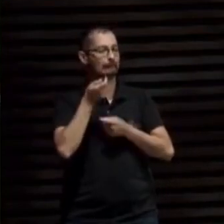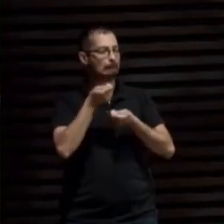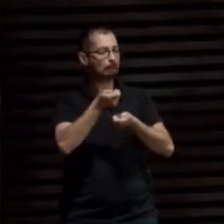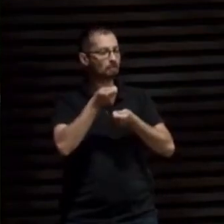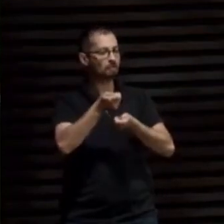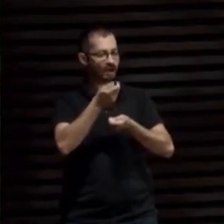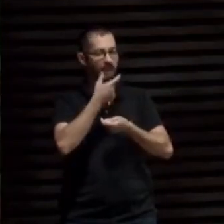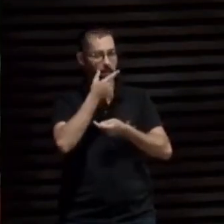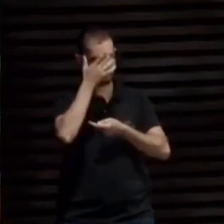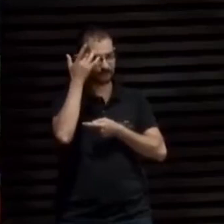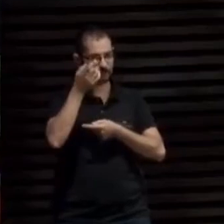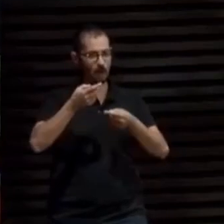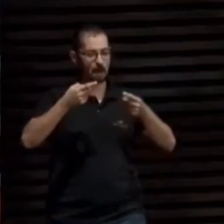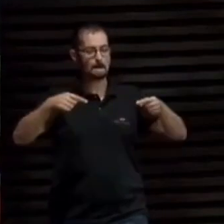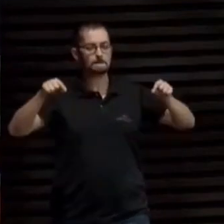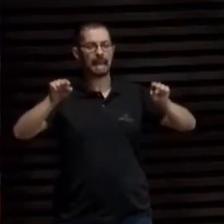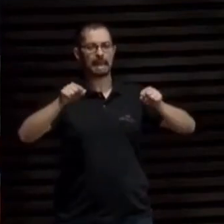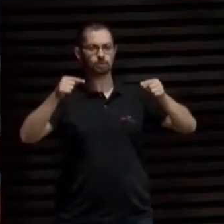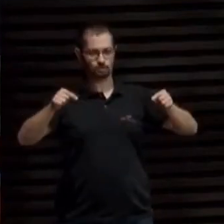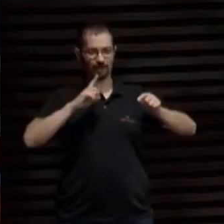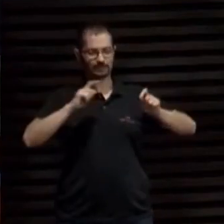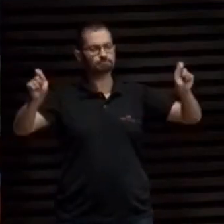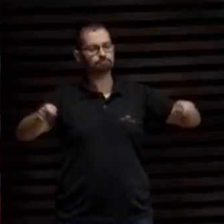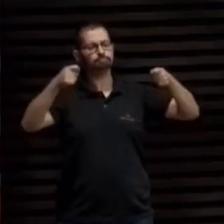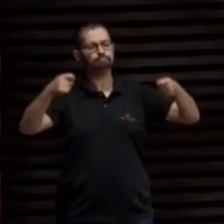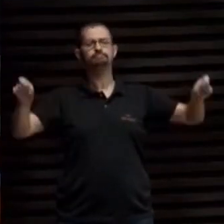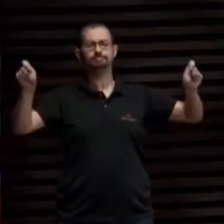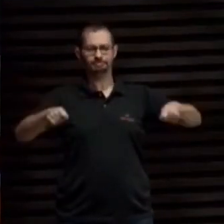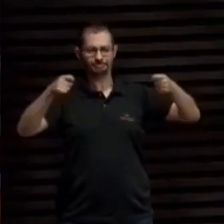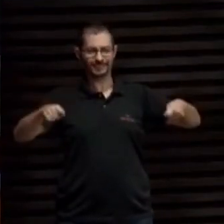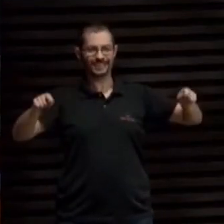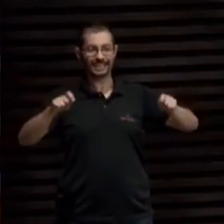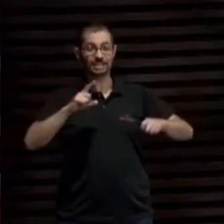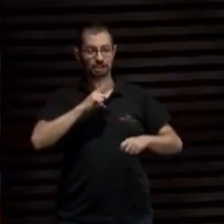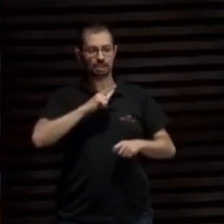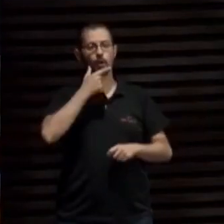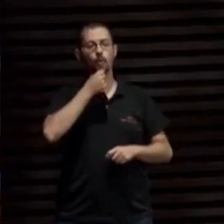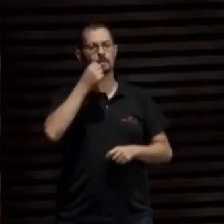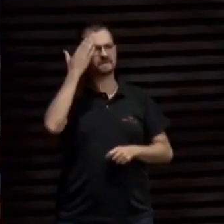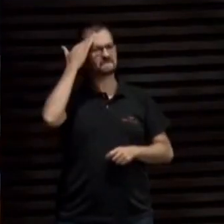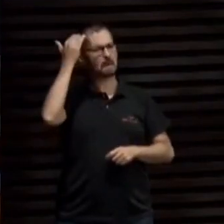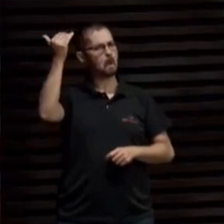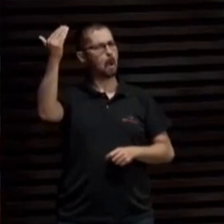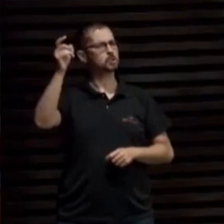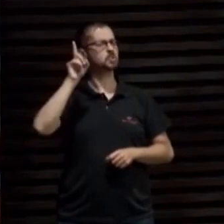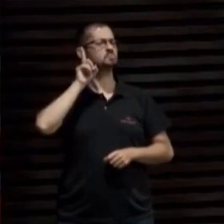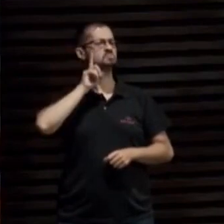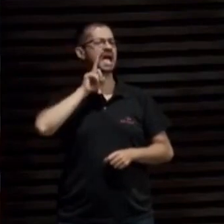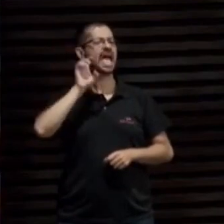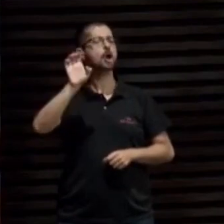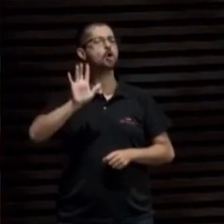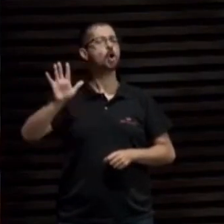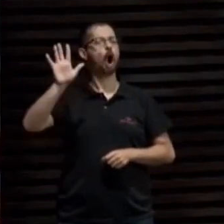Chegava um maestro famoso da Europa, ia reger a Orquestra Sinfônica